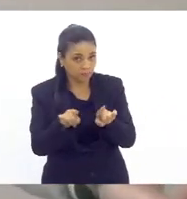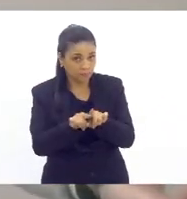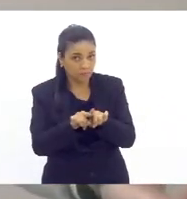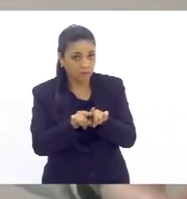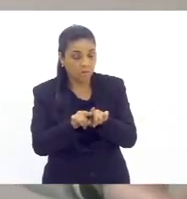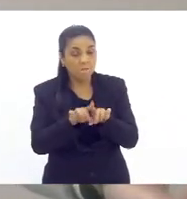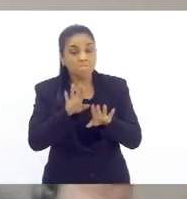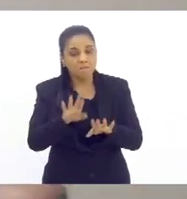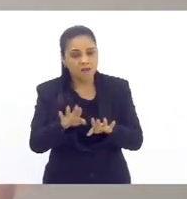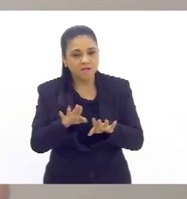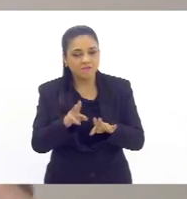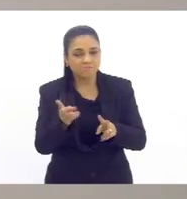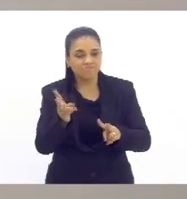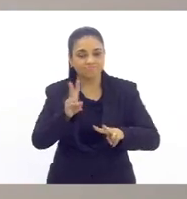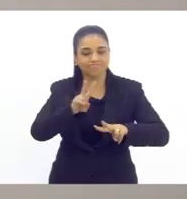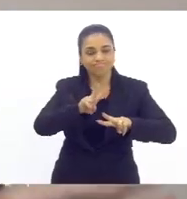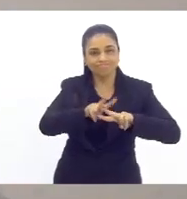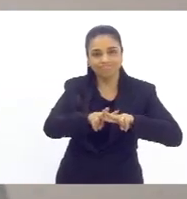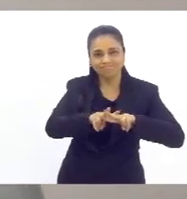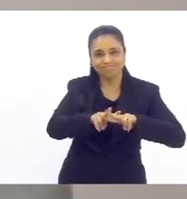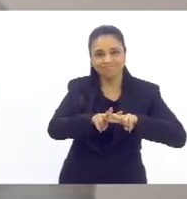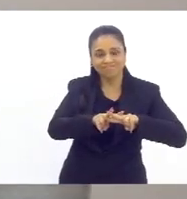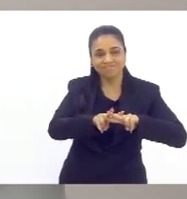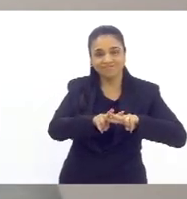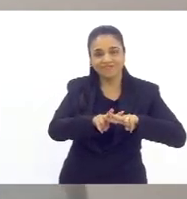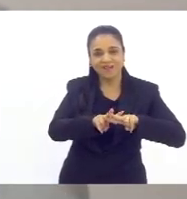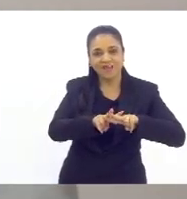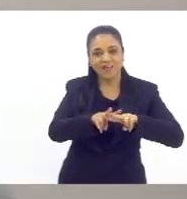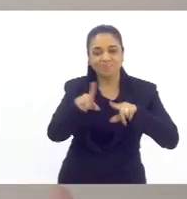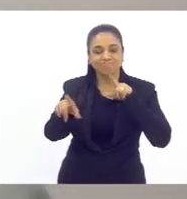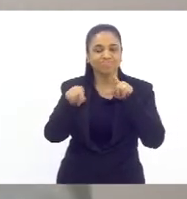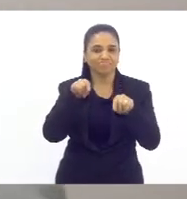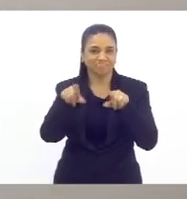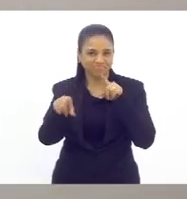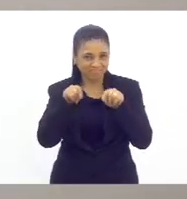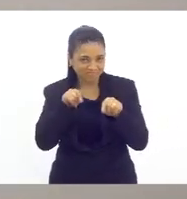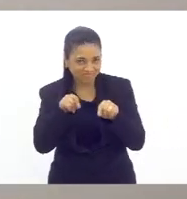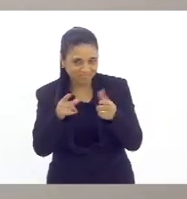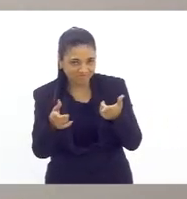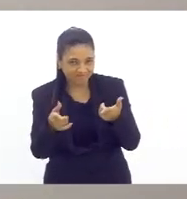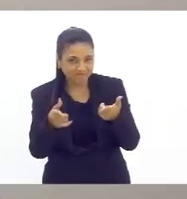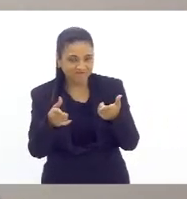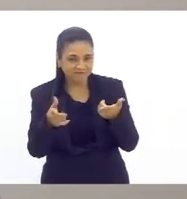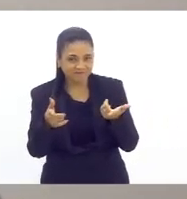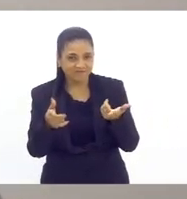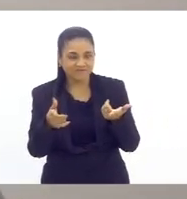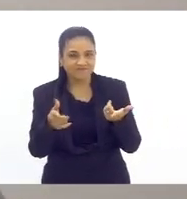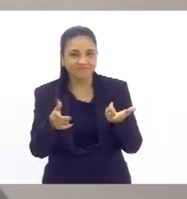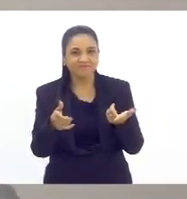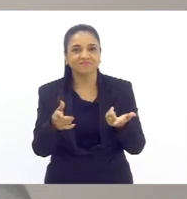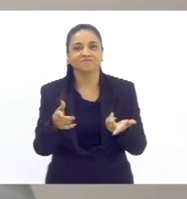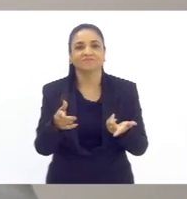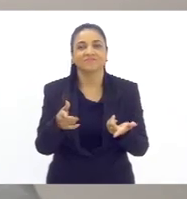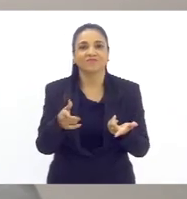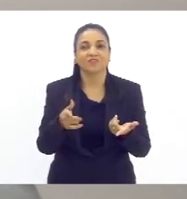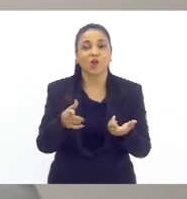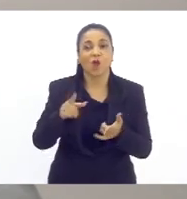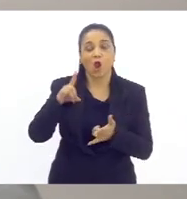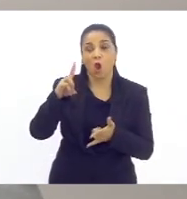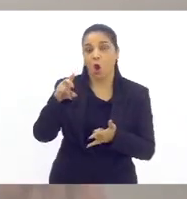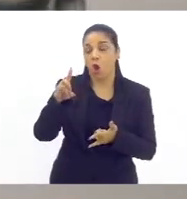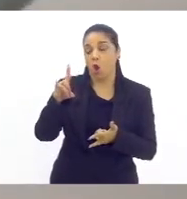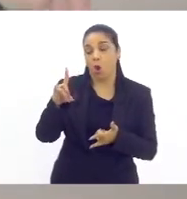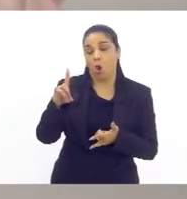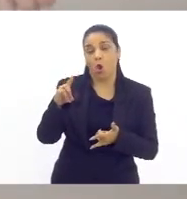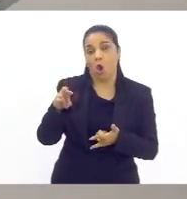é seletiva né além de drogas brasileira é um exemplo claríssimo Evidente da seletividade Penal é o Rock in Rio que